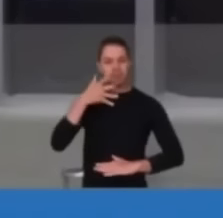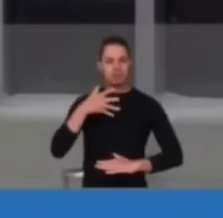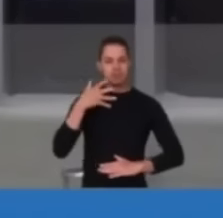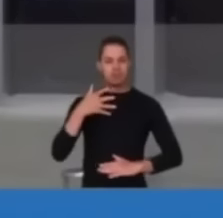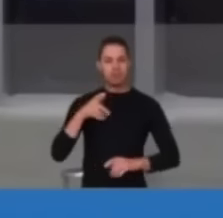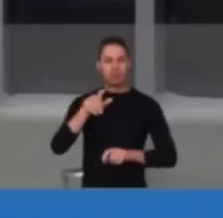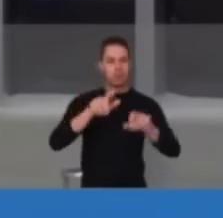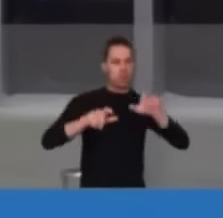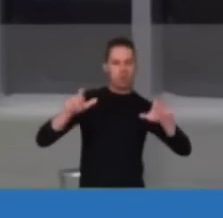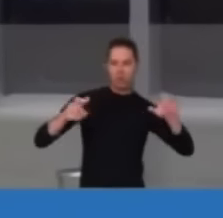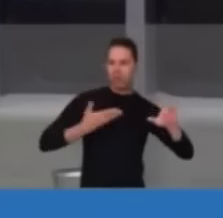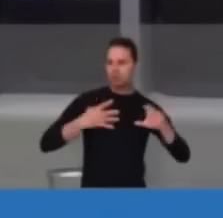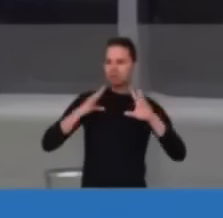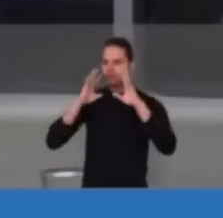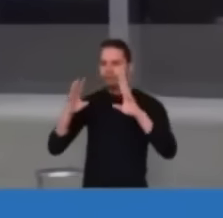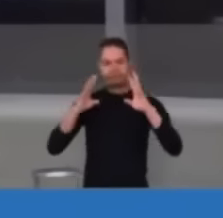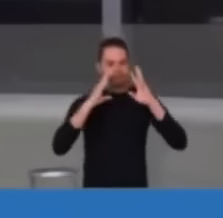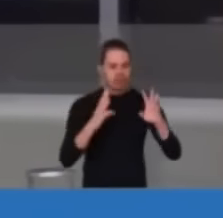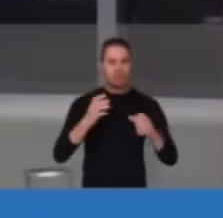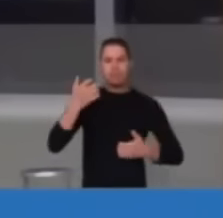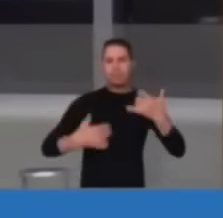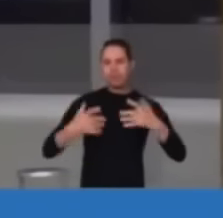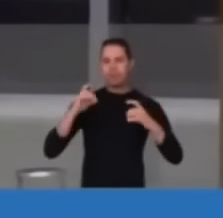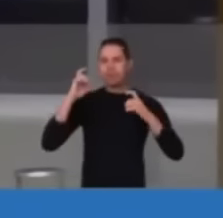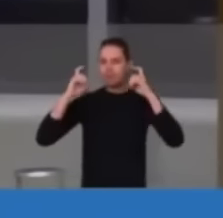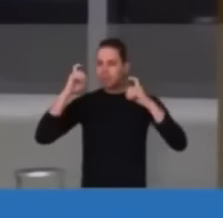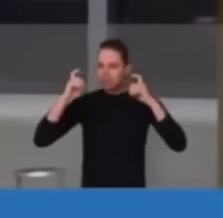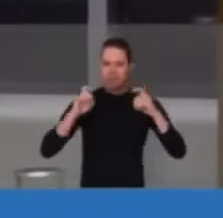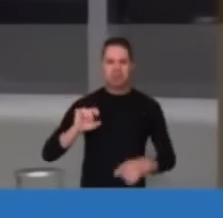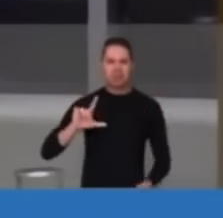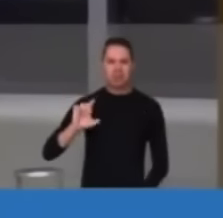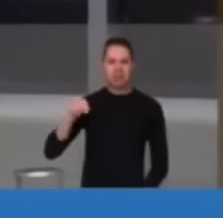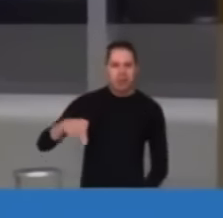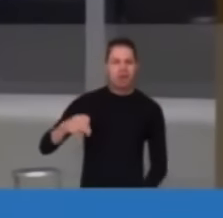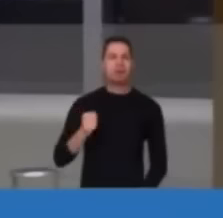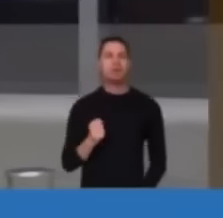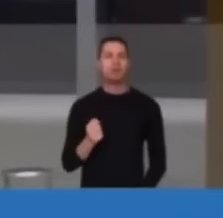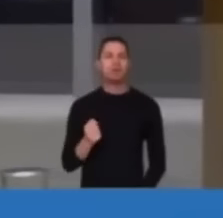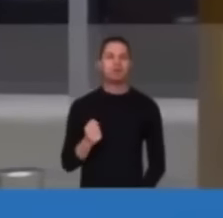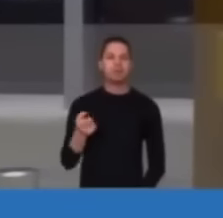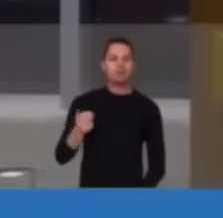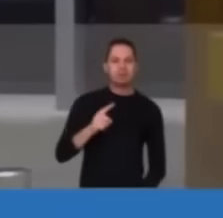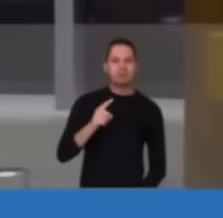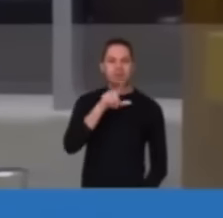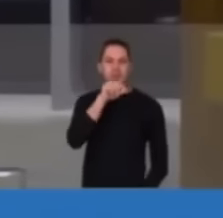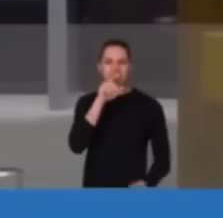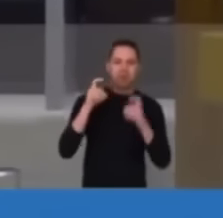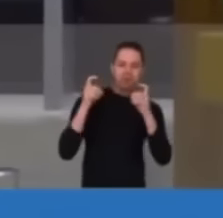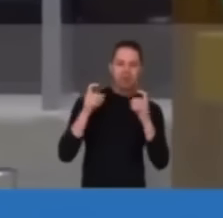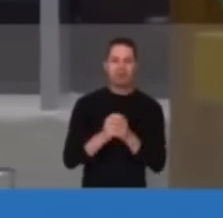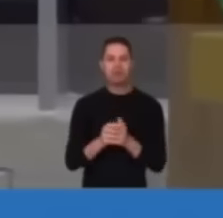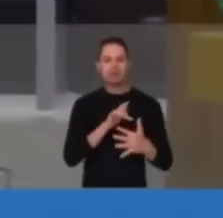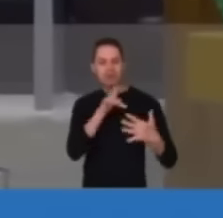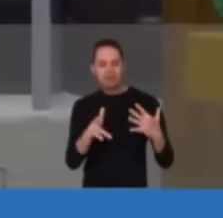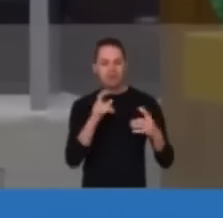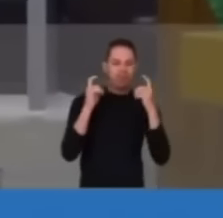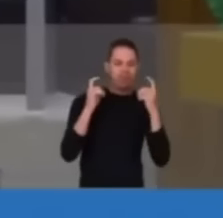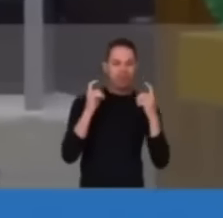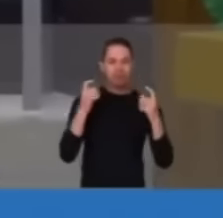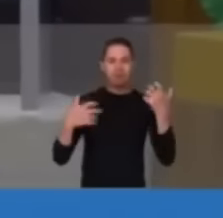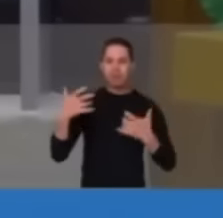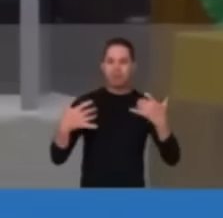vários colegas aqui Senador falando as suas preocupações com l musk com Twitter com as redes sociais deixa a curtida tá